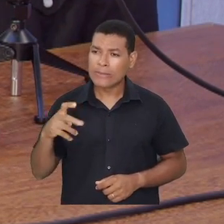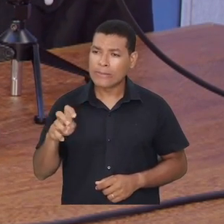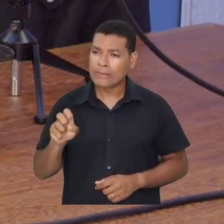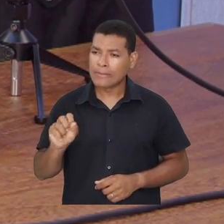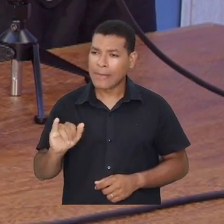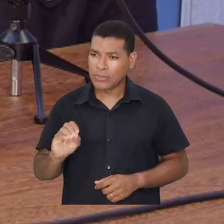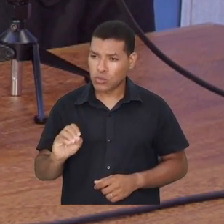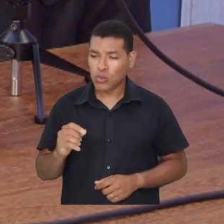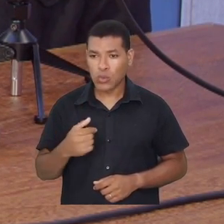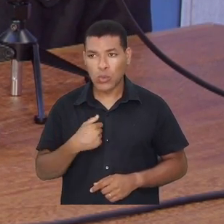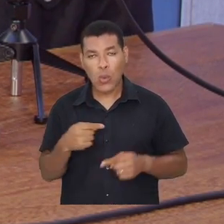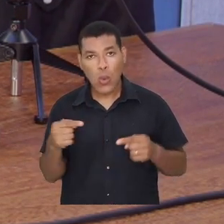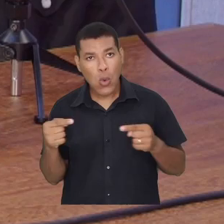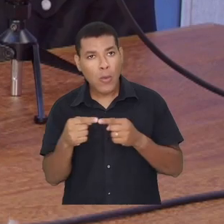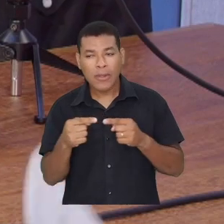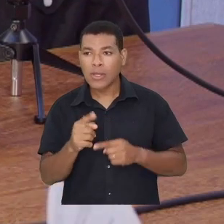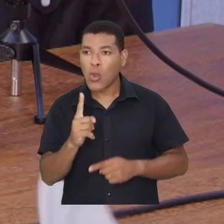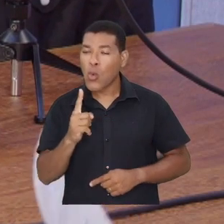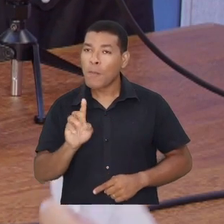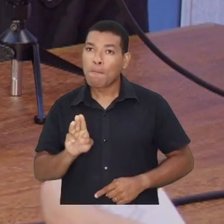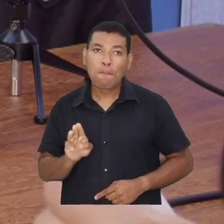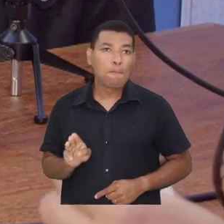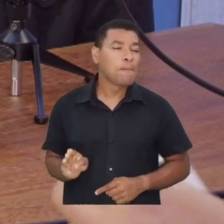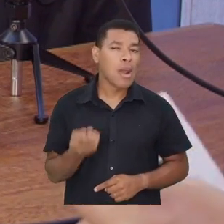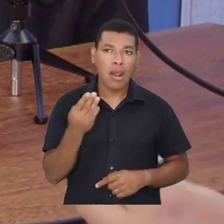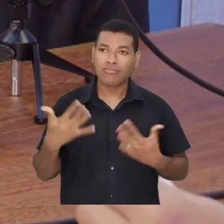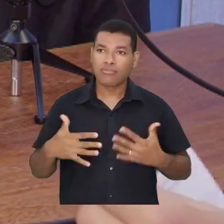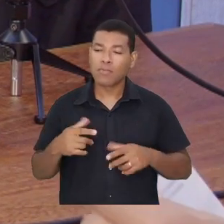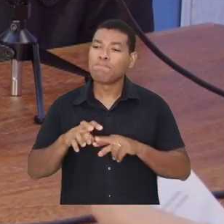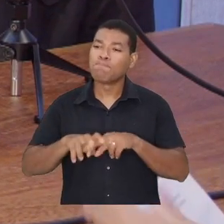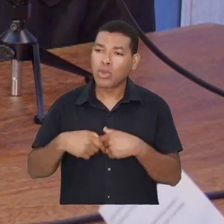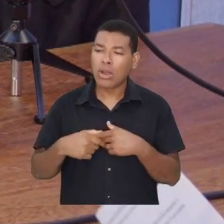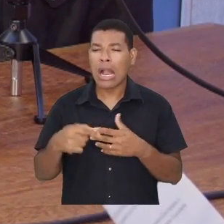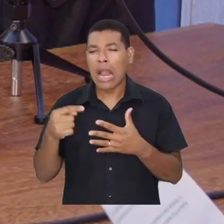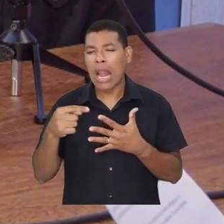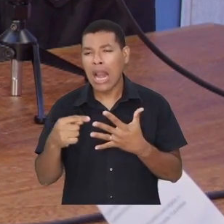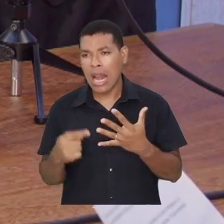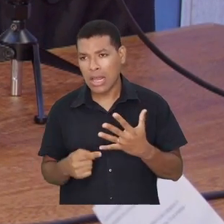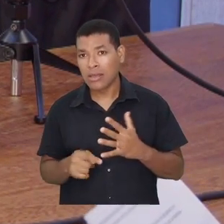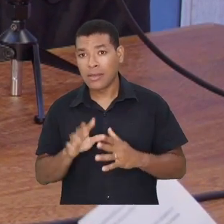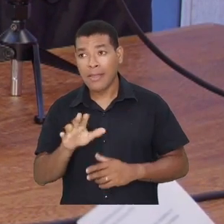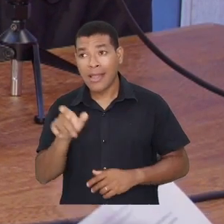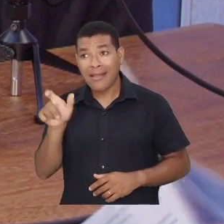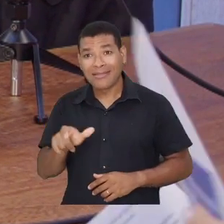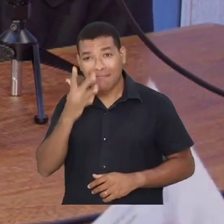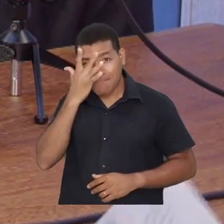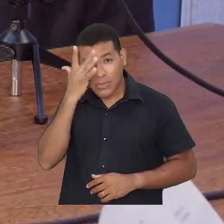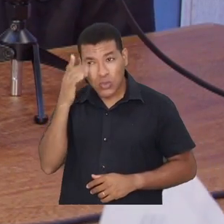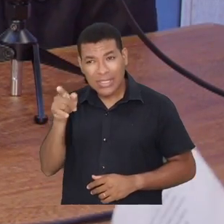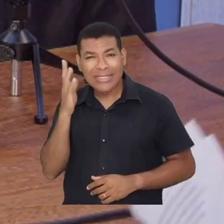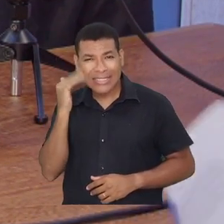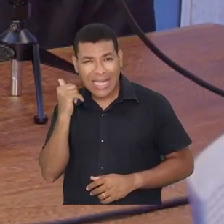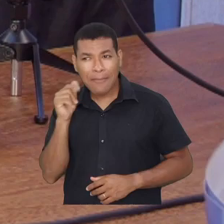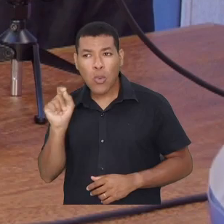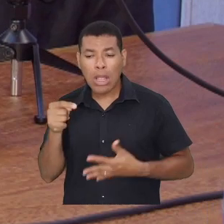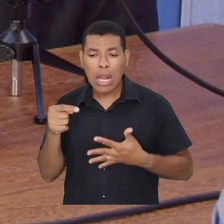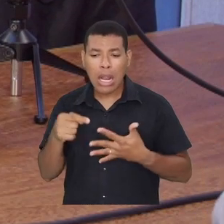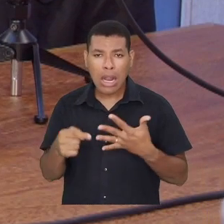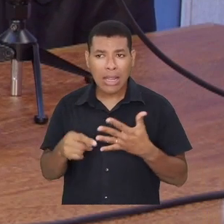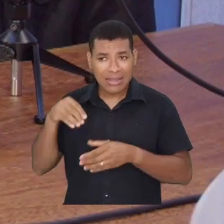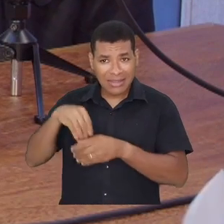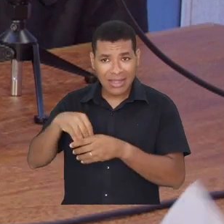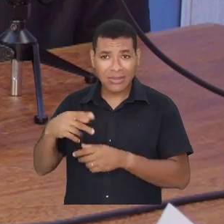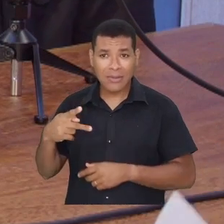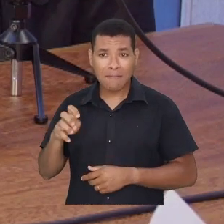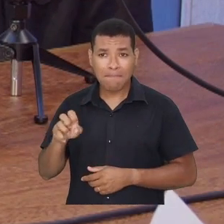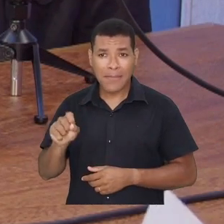identifico 1,000,000% com ela por conta de XYZ. Só que a pessoa sabe o que é XYZ na PepsiCo, uhum.